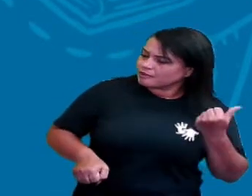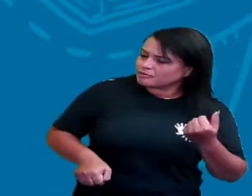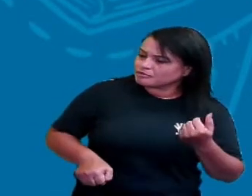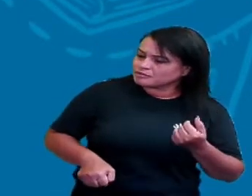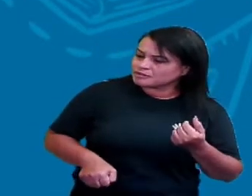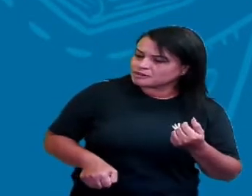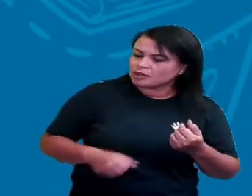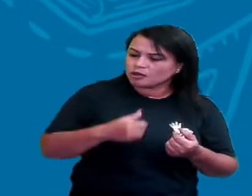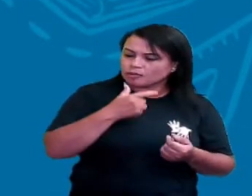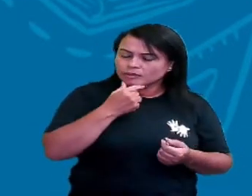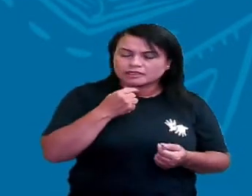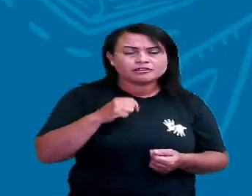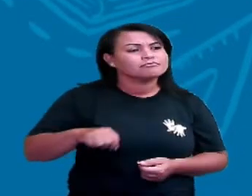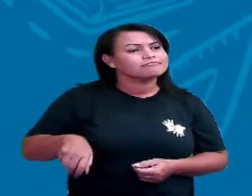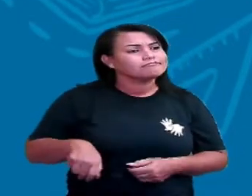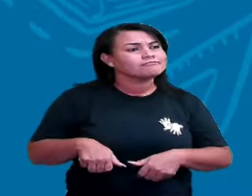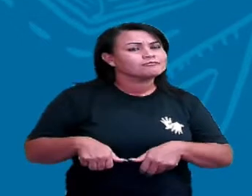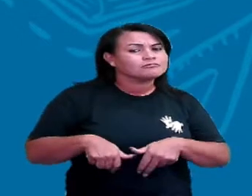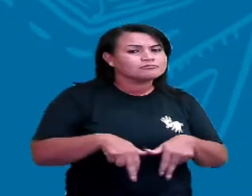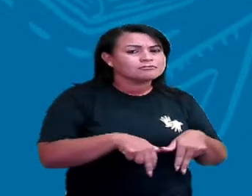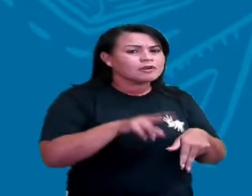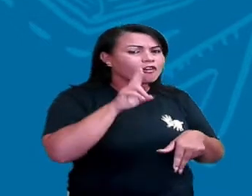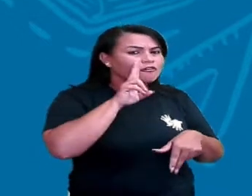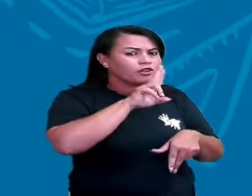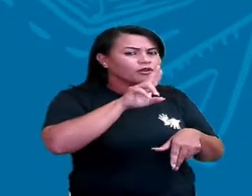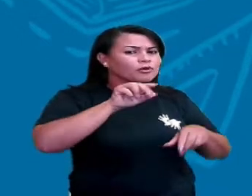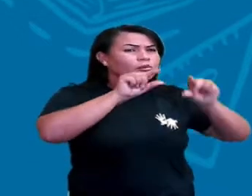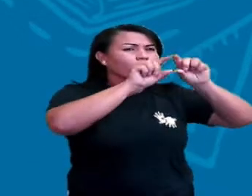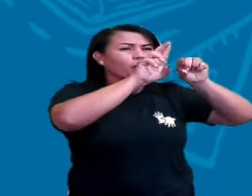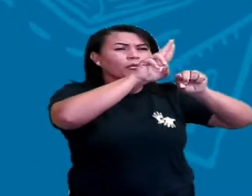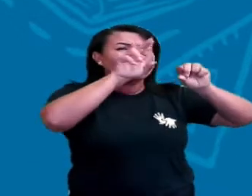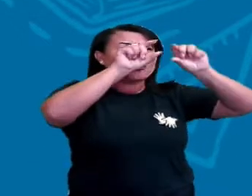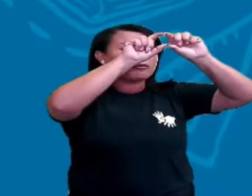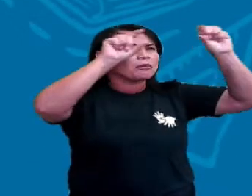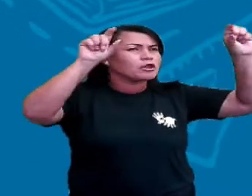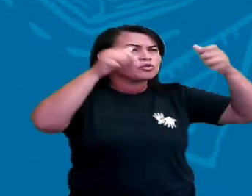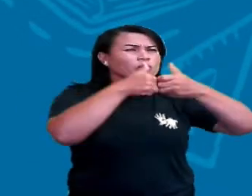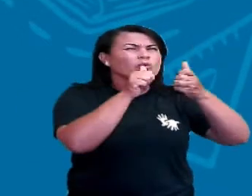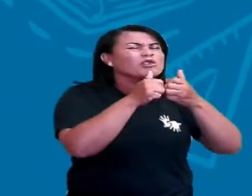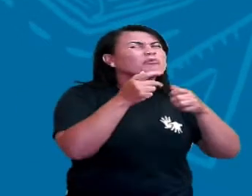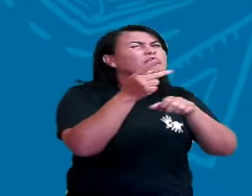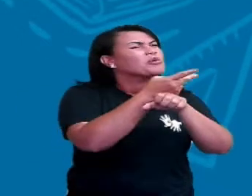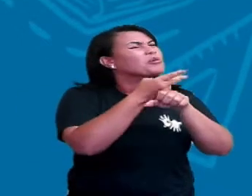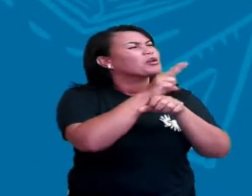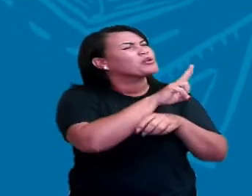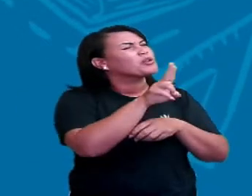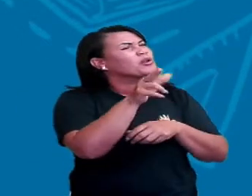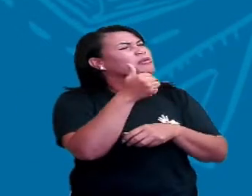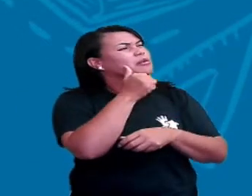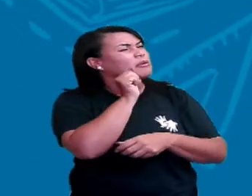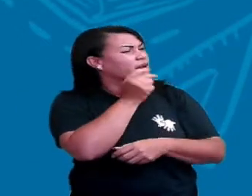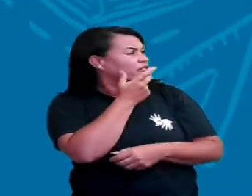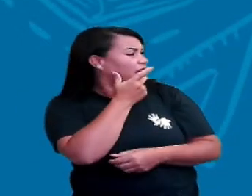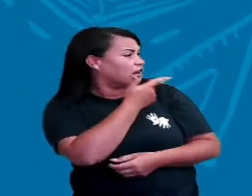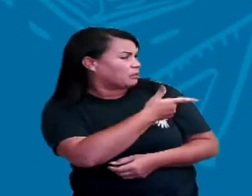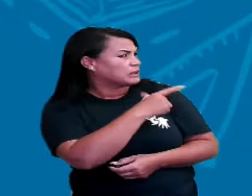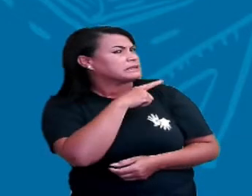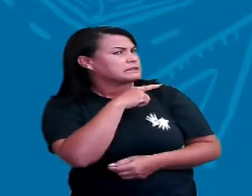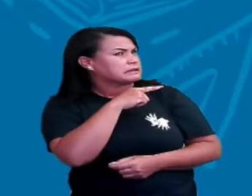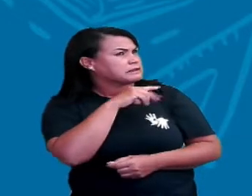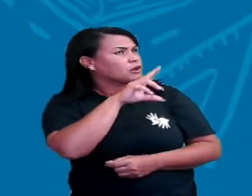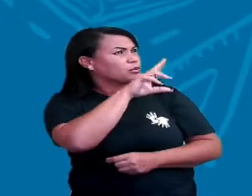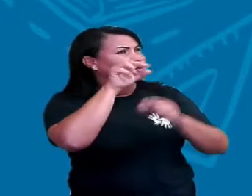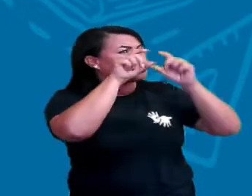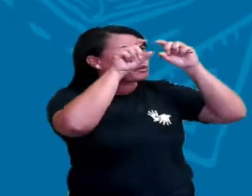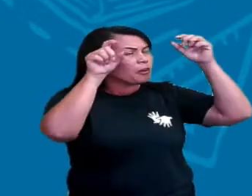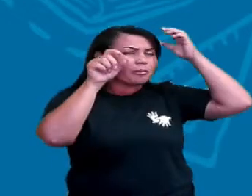Joãozinho. Quando Joãozinho olhou para o ônibus, né, procurando aquele nome que a mãe disse que teria no